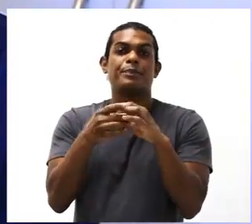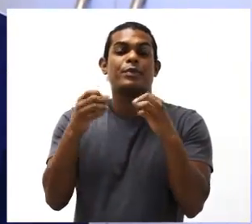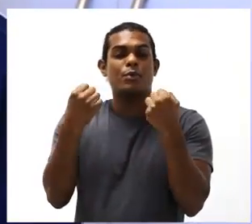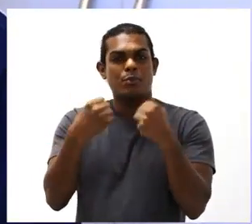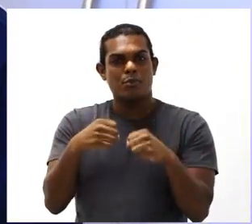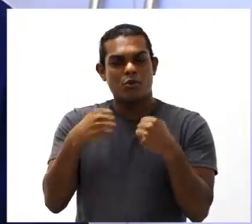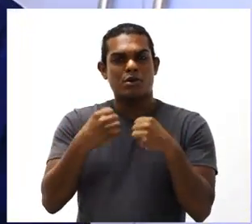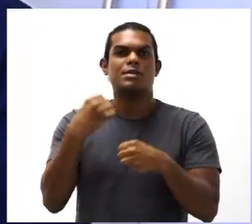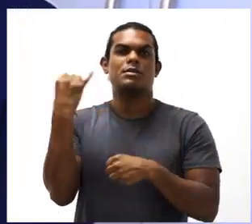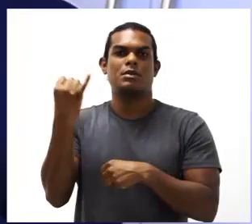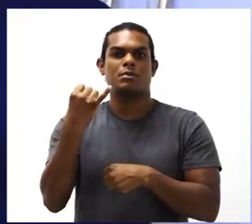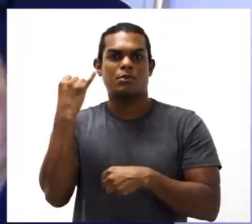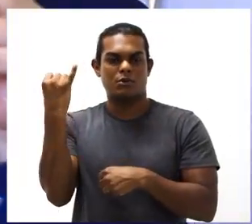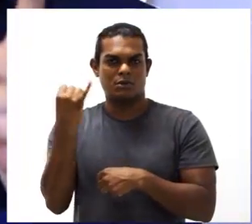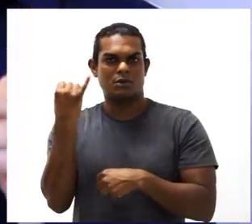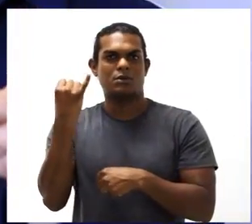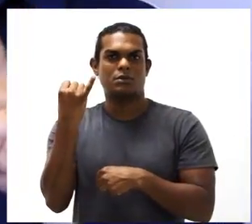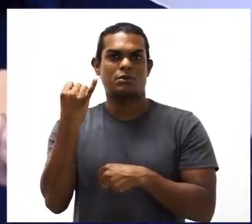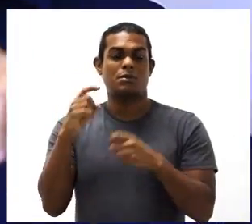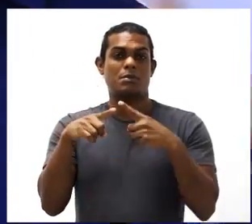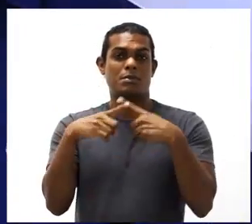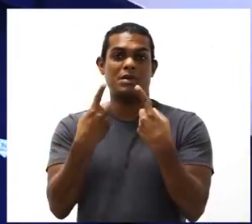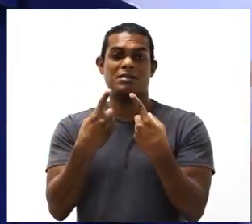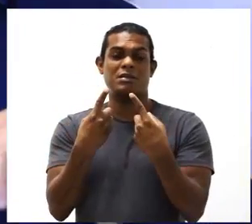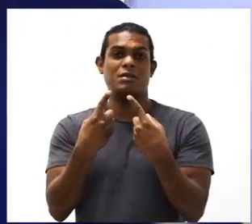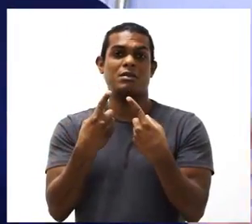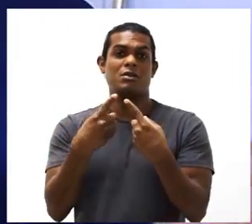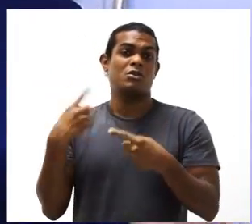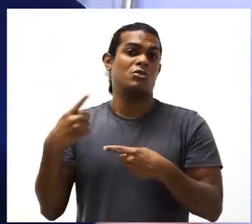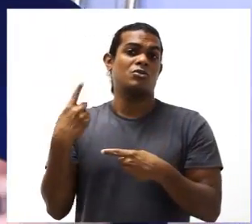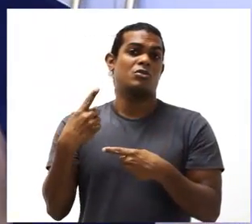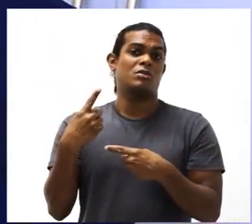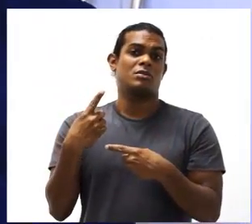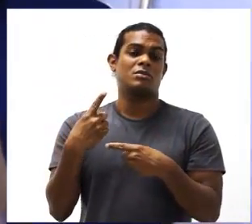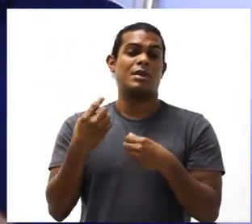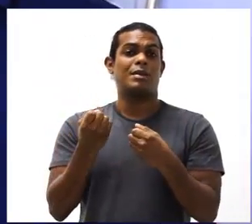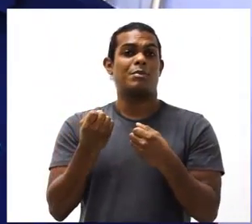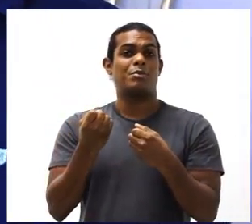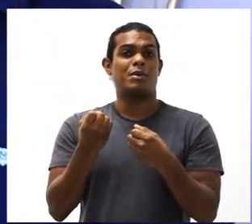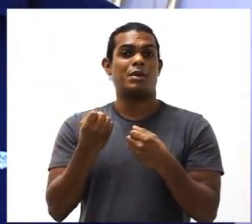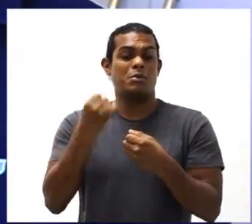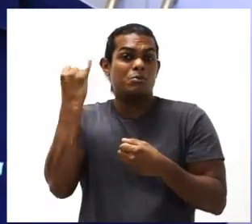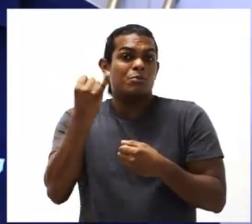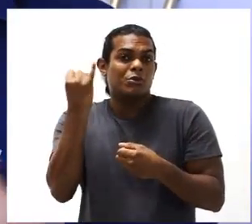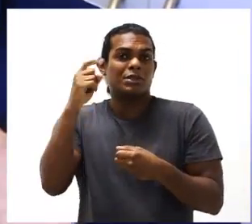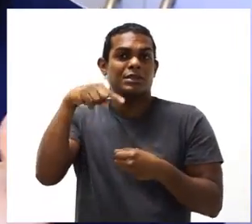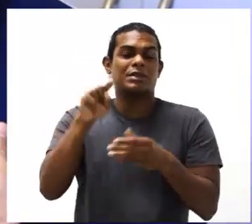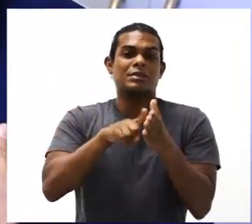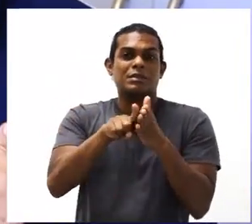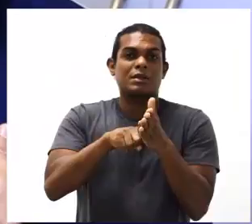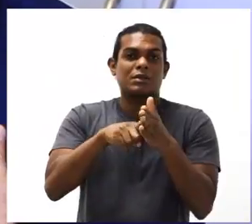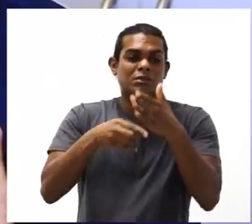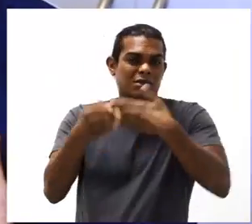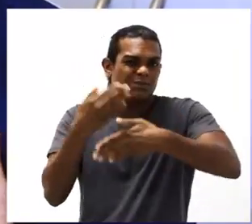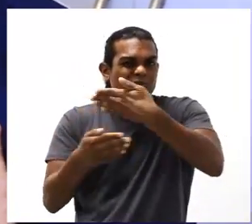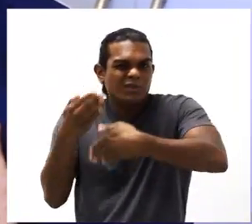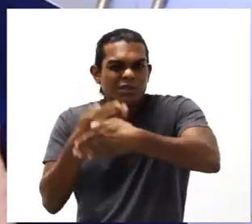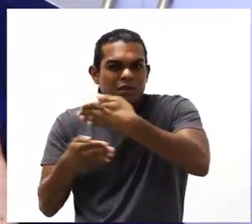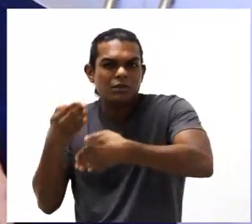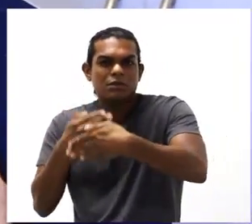sua interpretação, não é ele sozinho, sem relacionar com outros, ele pode gerar uma informação baseada no seu